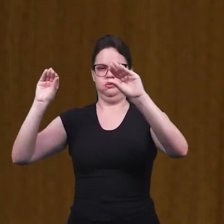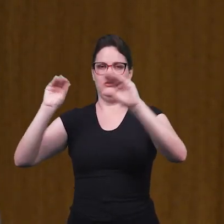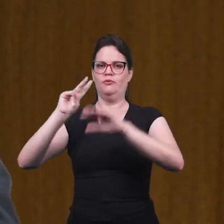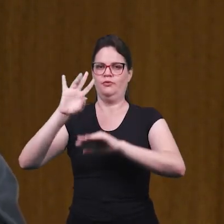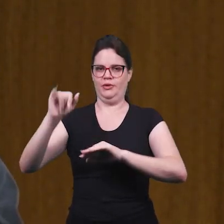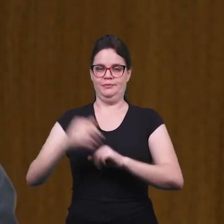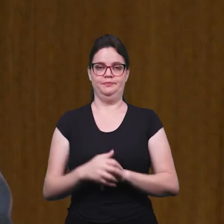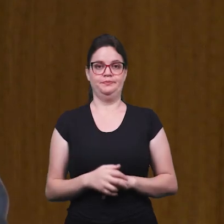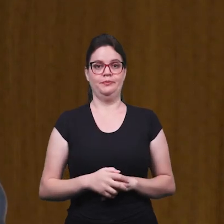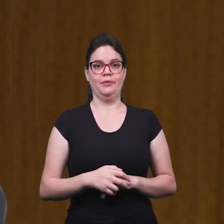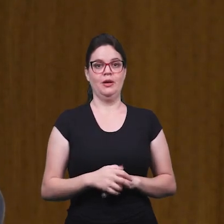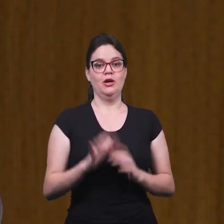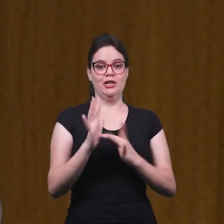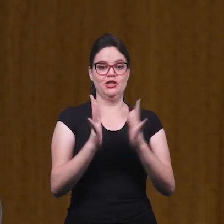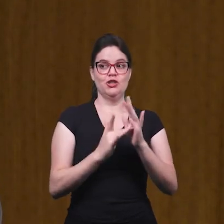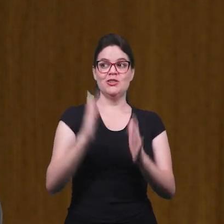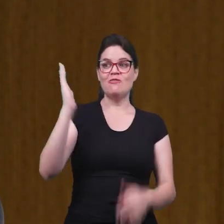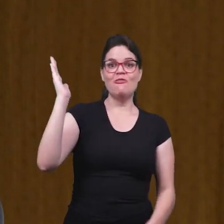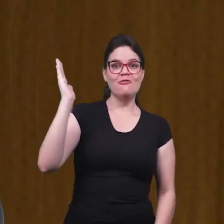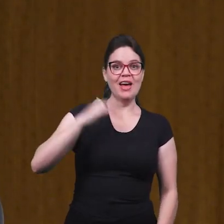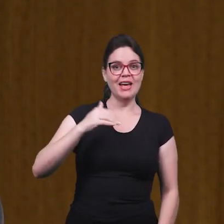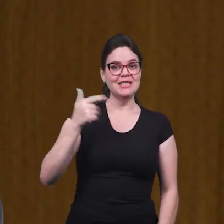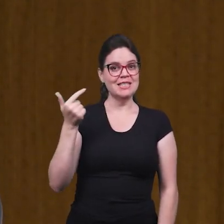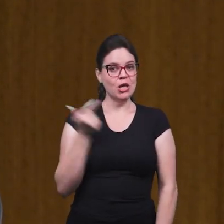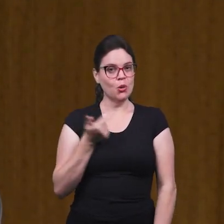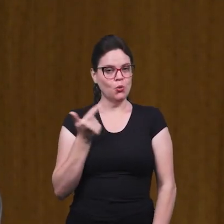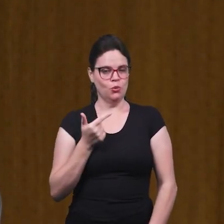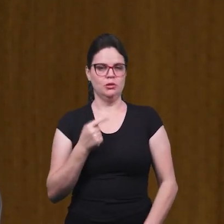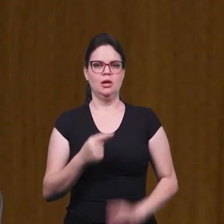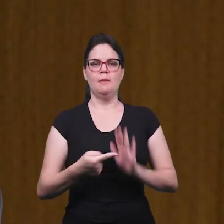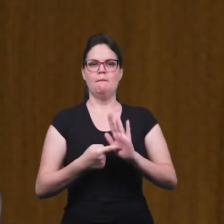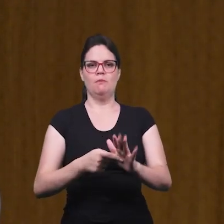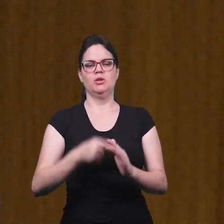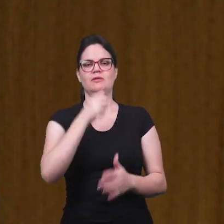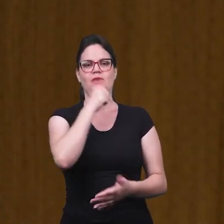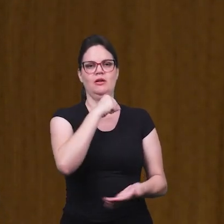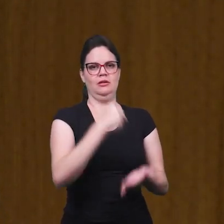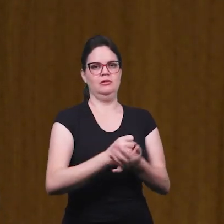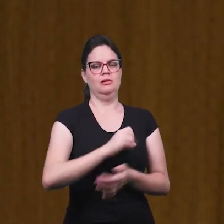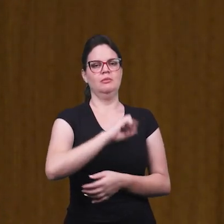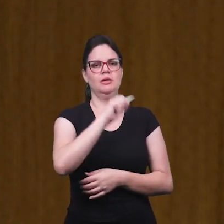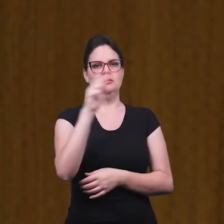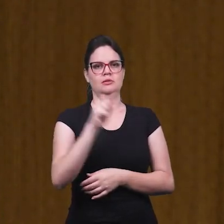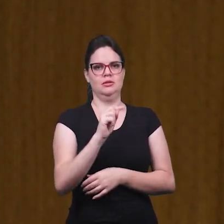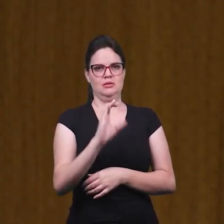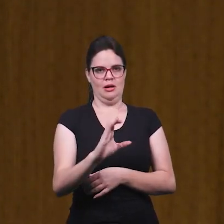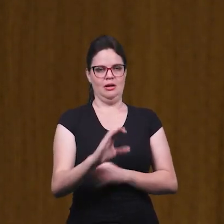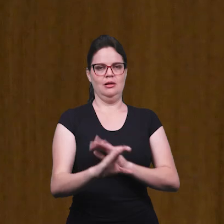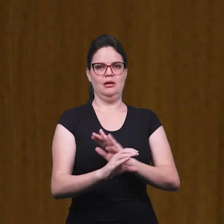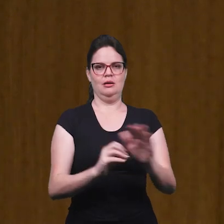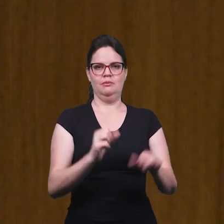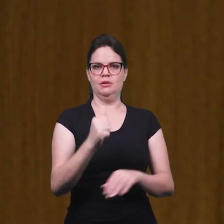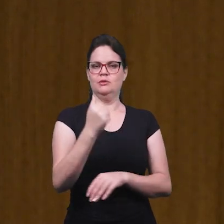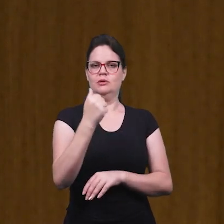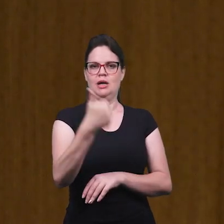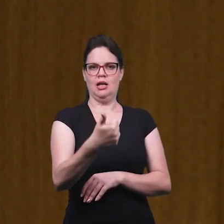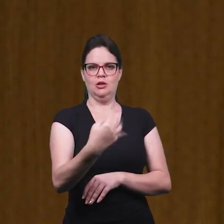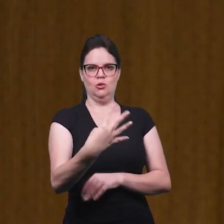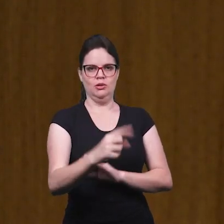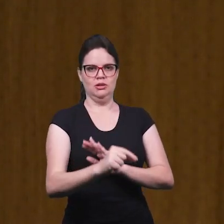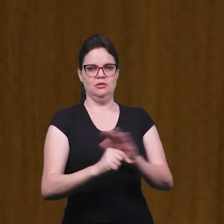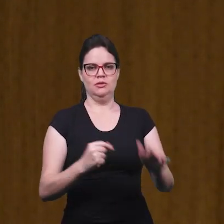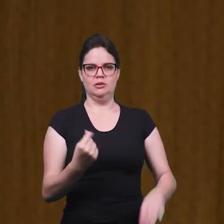de Jesus, em Zacarias 14:4, fala que aí sim ele vai